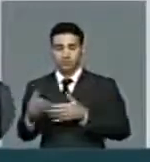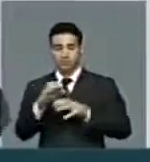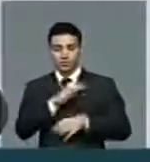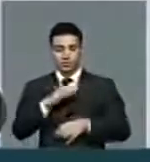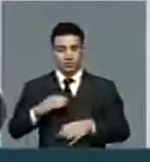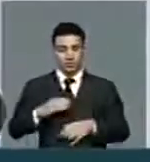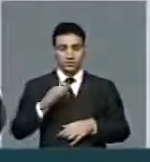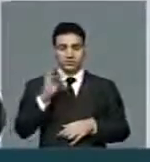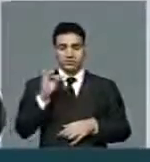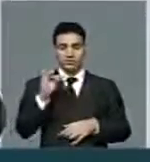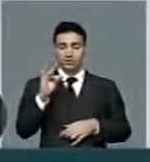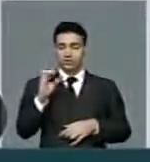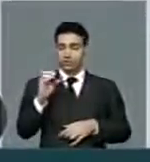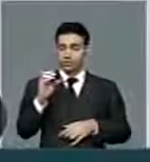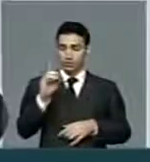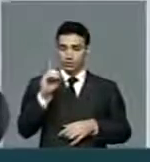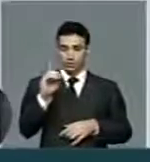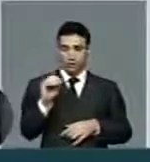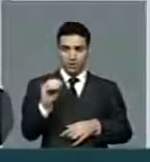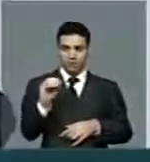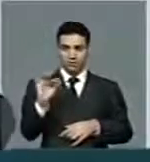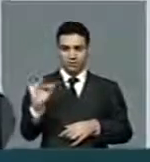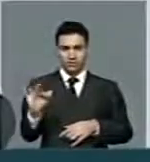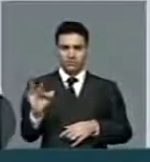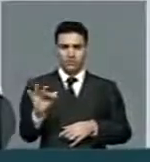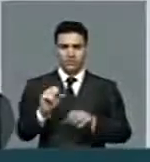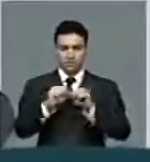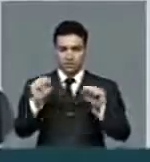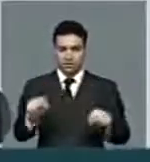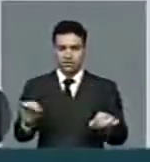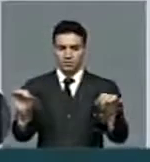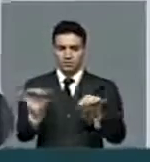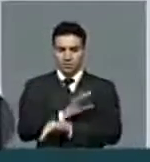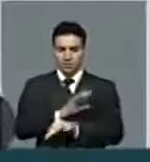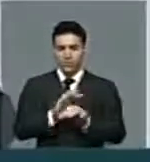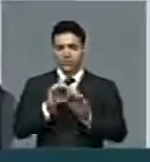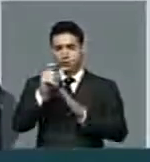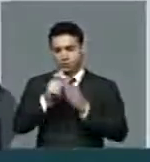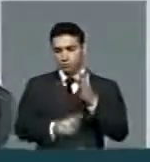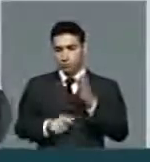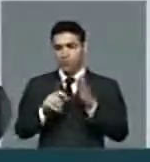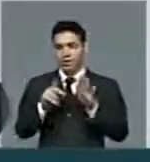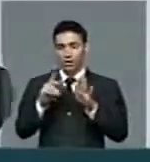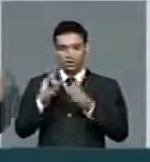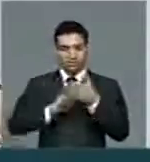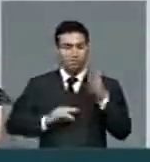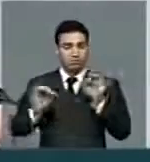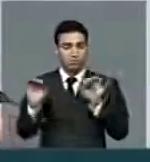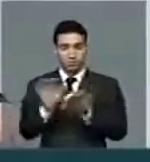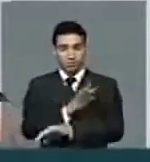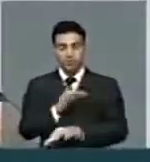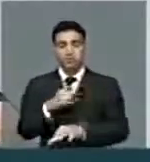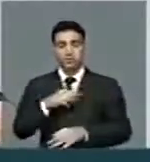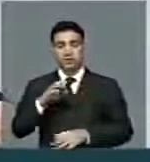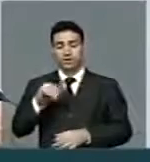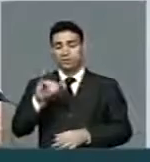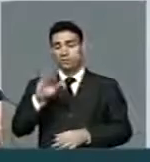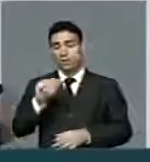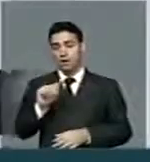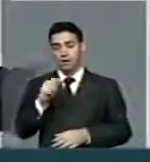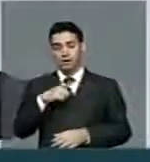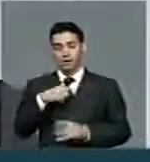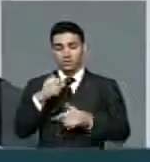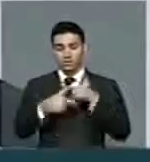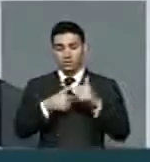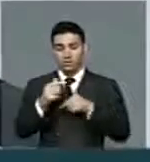DOF. Minuta do DOF eletrônico pronta. Sistema pronto. Tá? IBAMA trabalhando isso com a integração de base de dados dos